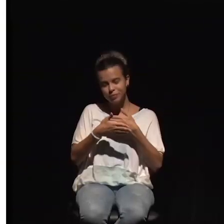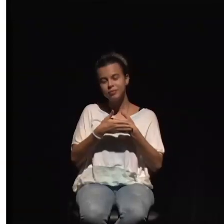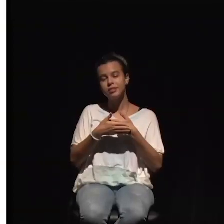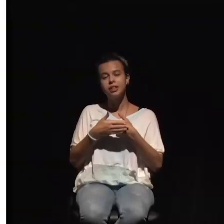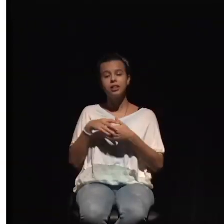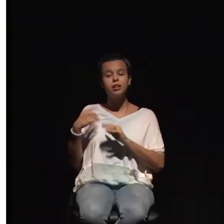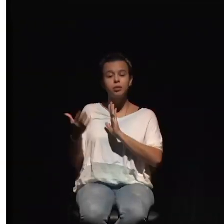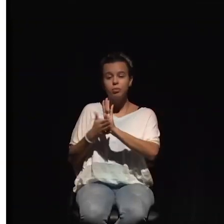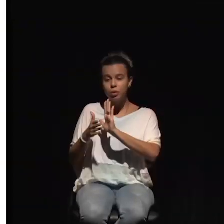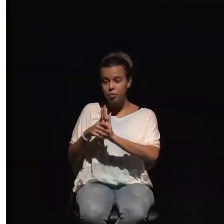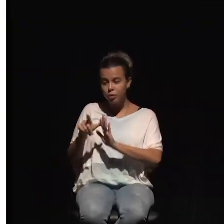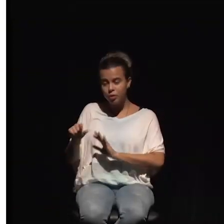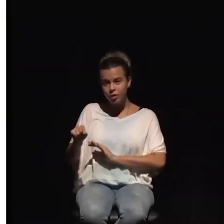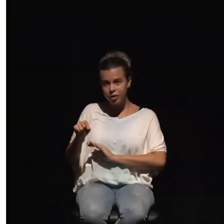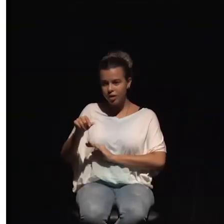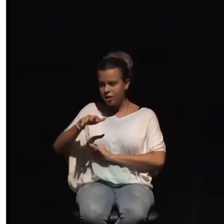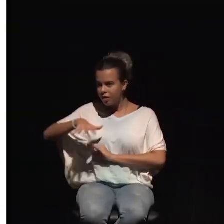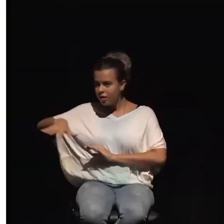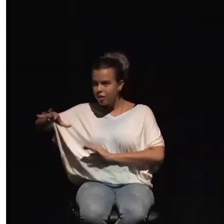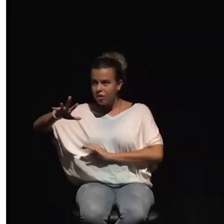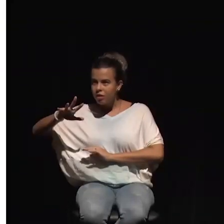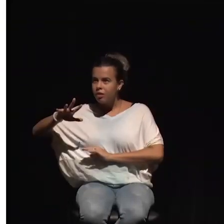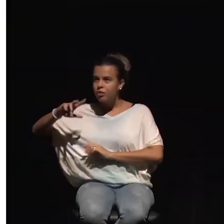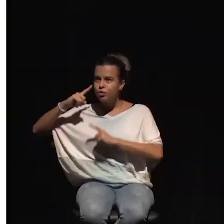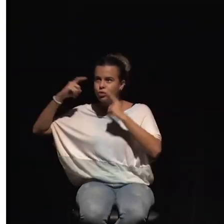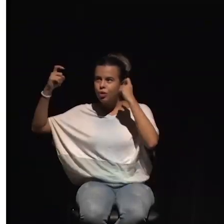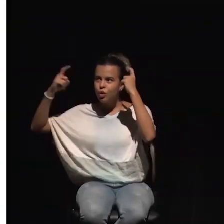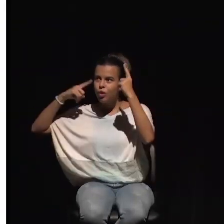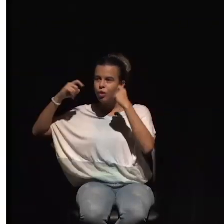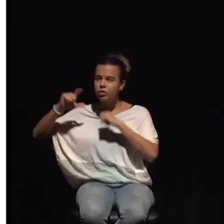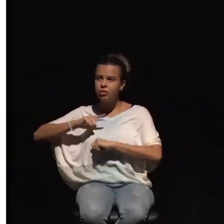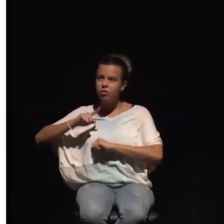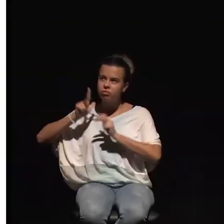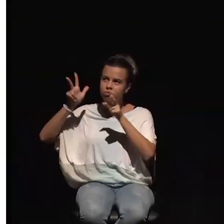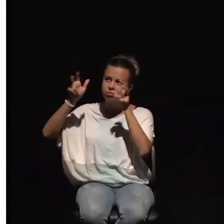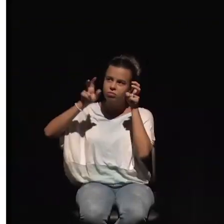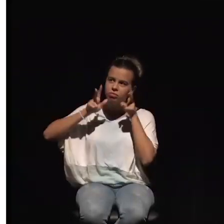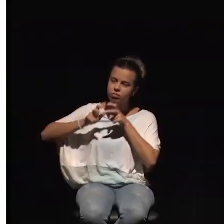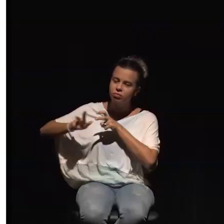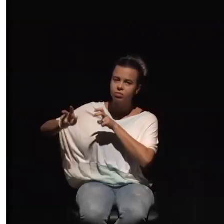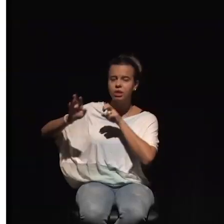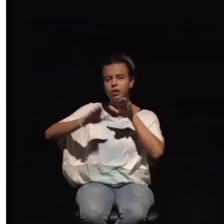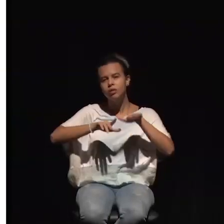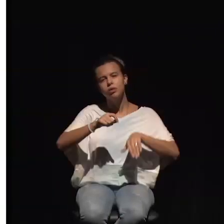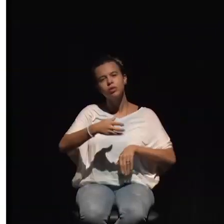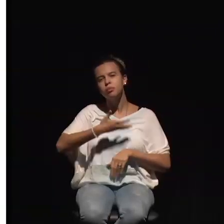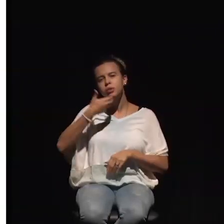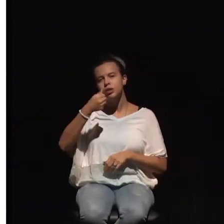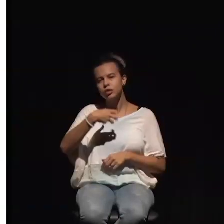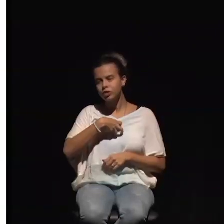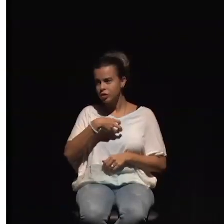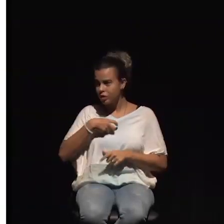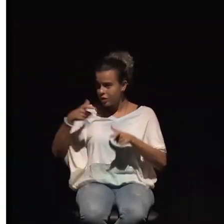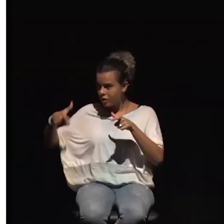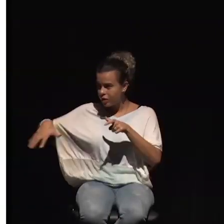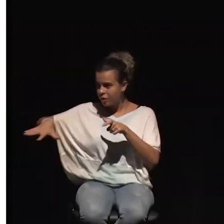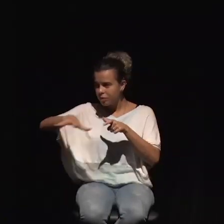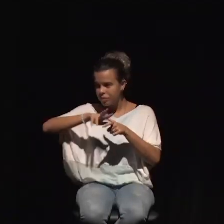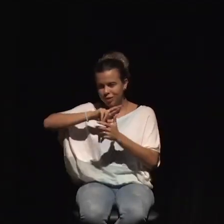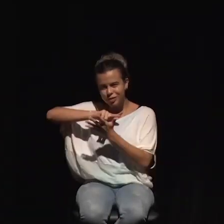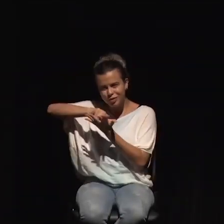escuta dessas paisagens sonoras a gente sabe que talvez a melhor forma são ambientes extremamente